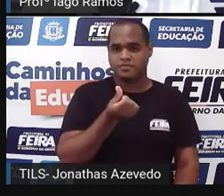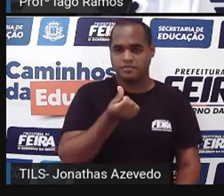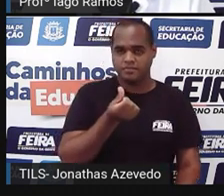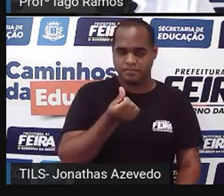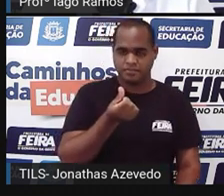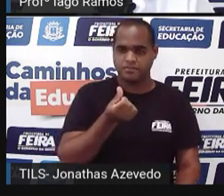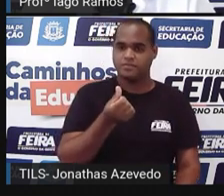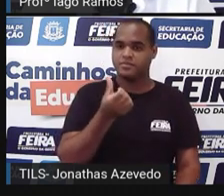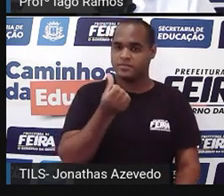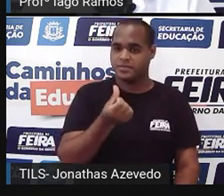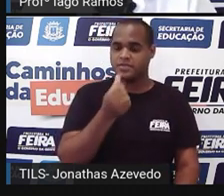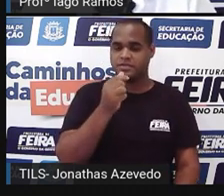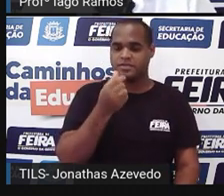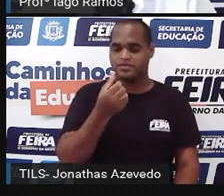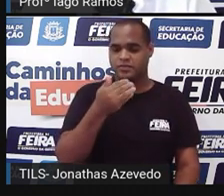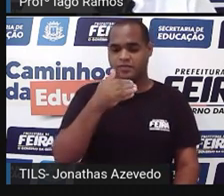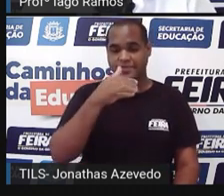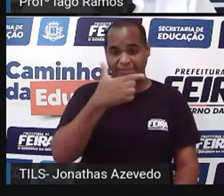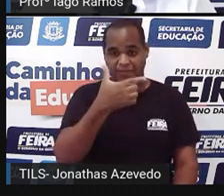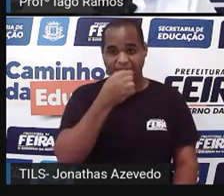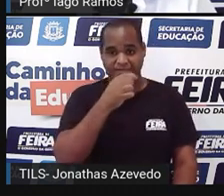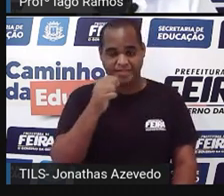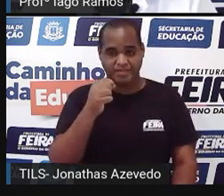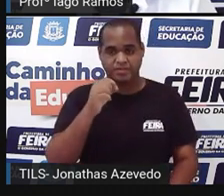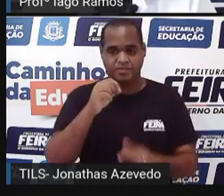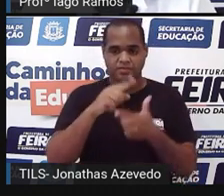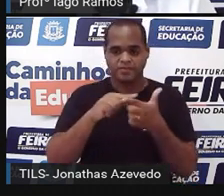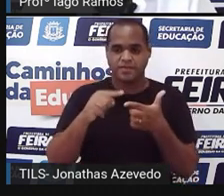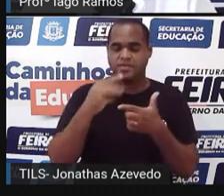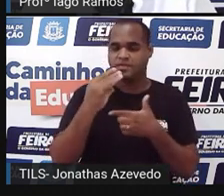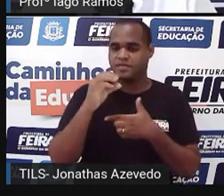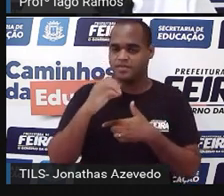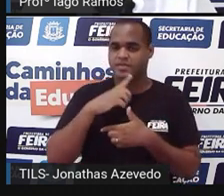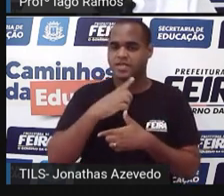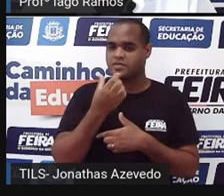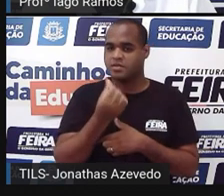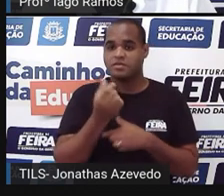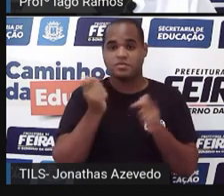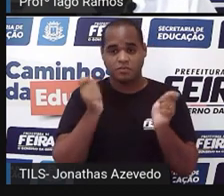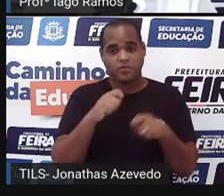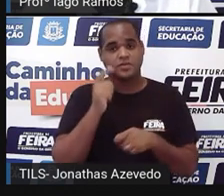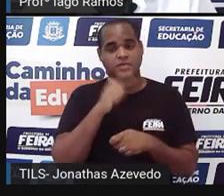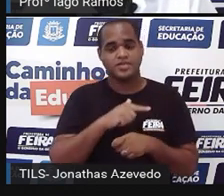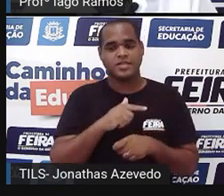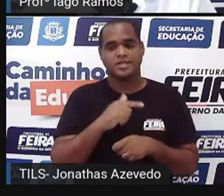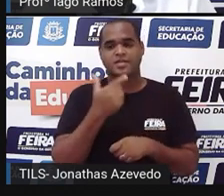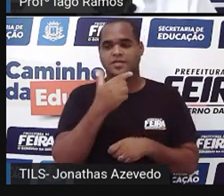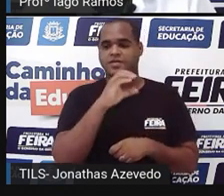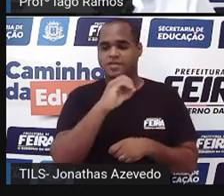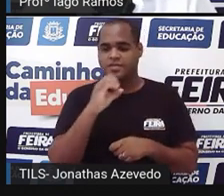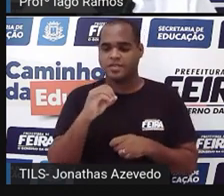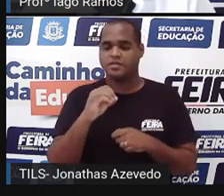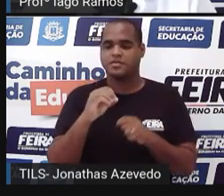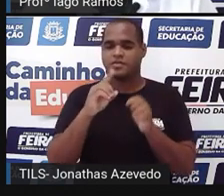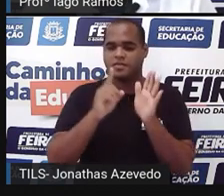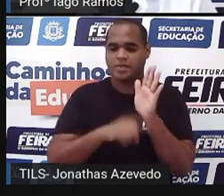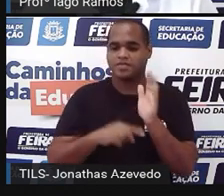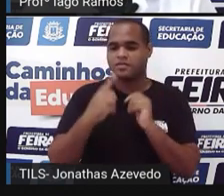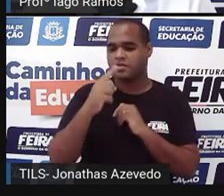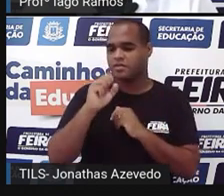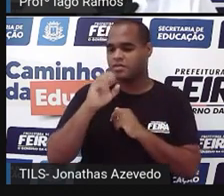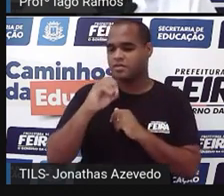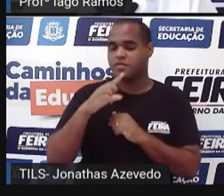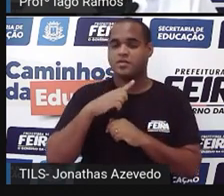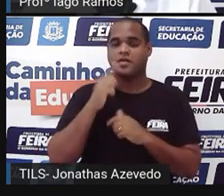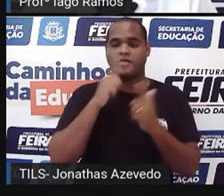200 dividido por 30 vai dar 6:00 porque seis vezes 30 a 180 200 - 180 da 20 e